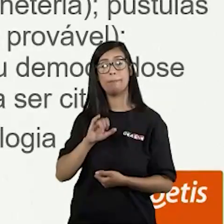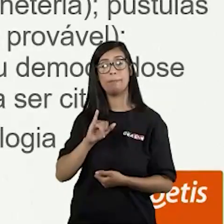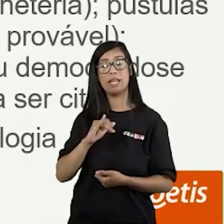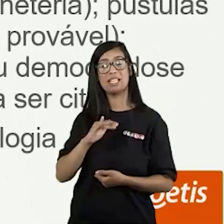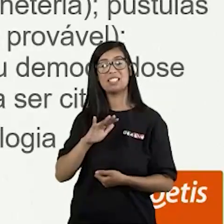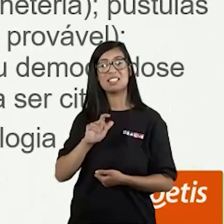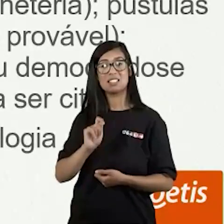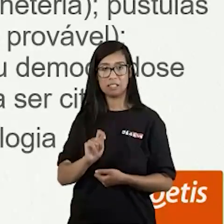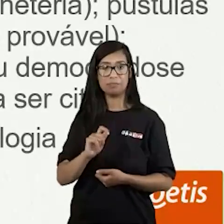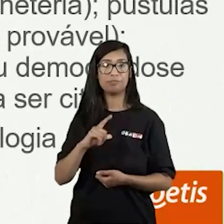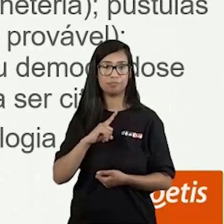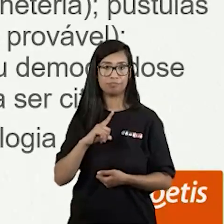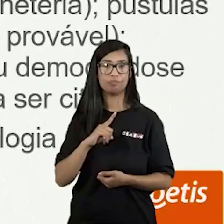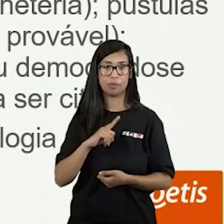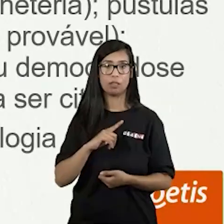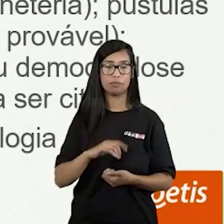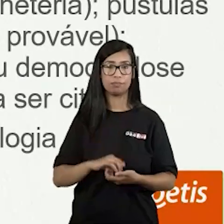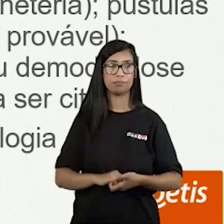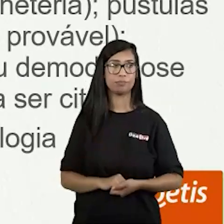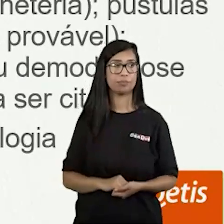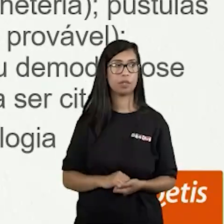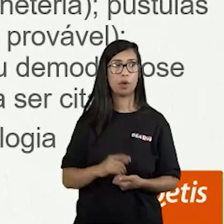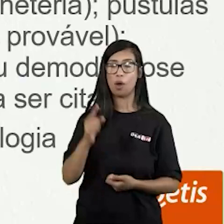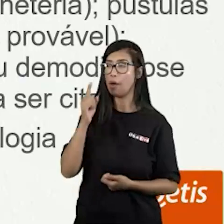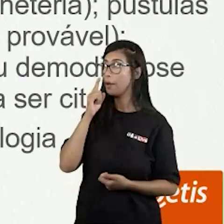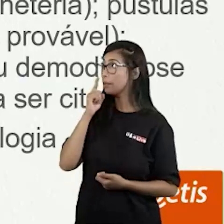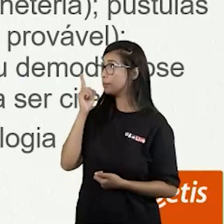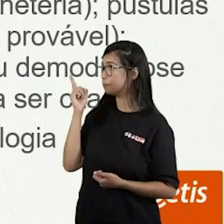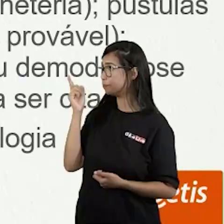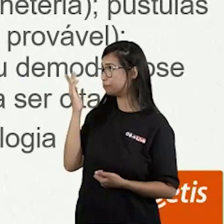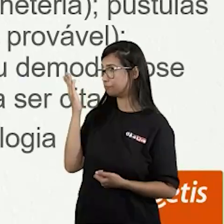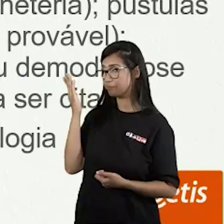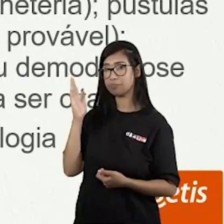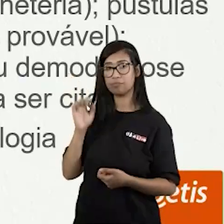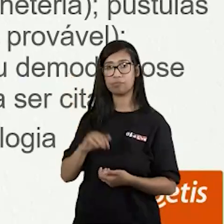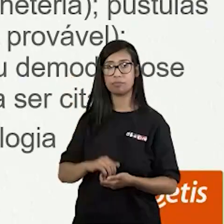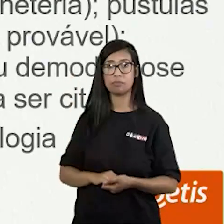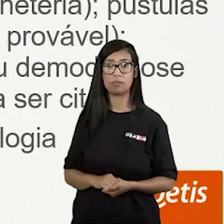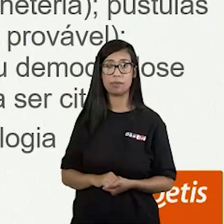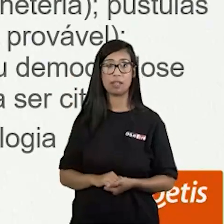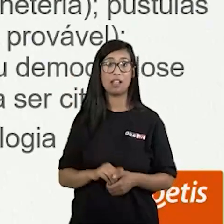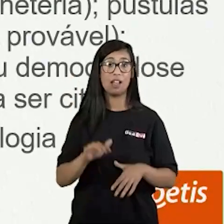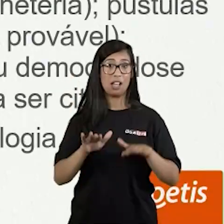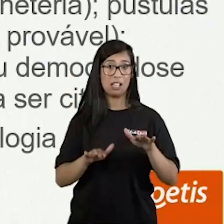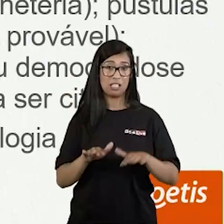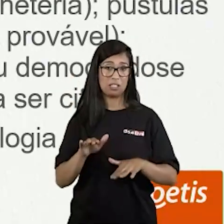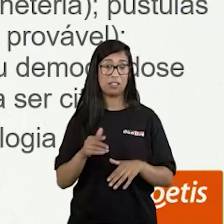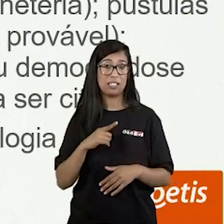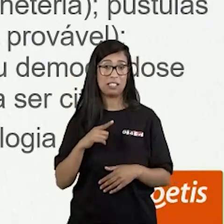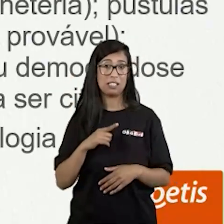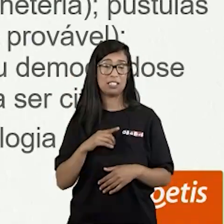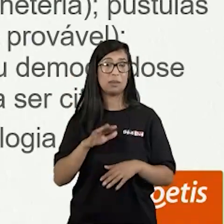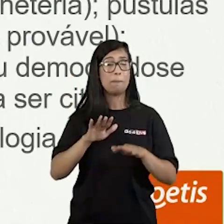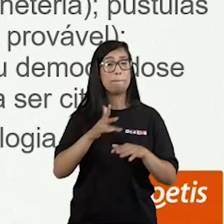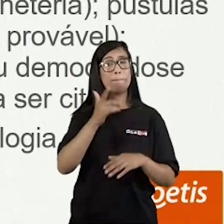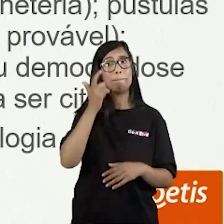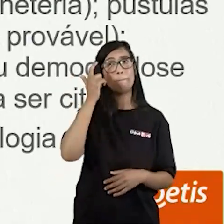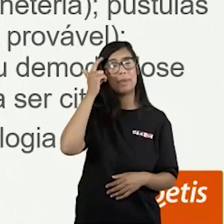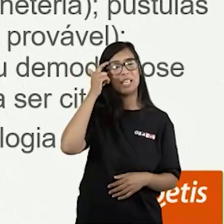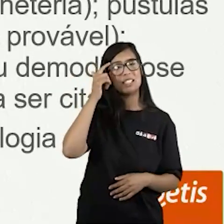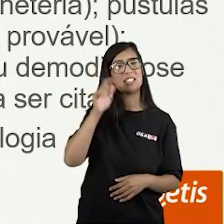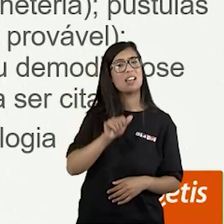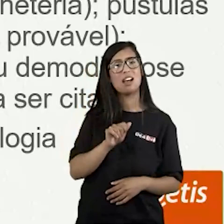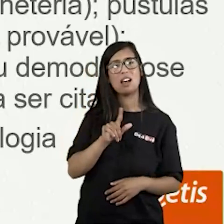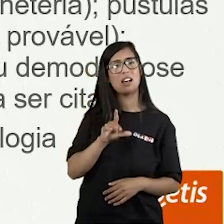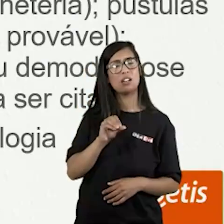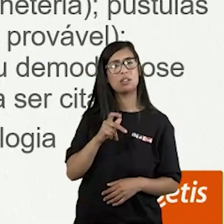ou lesões pustulares não associadas à alopecia, o famoso impetigo, como nessa região abdominal